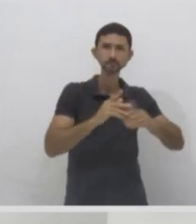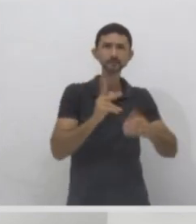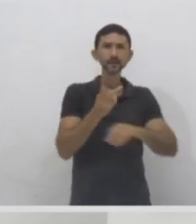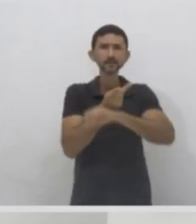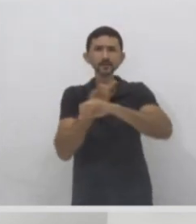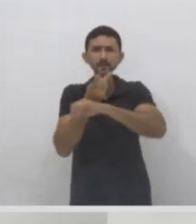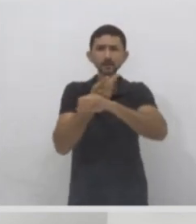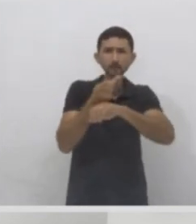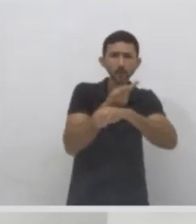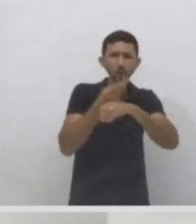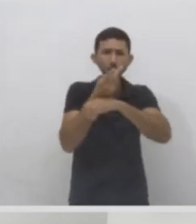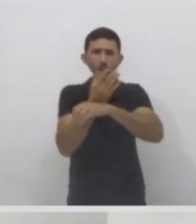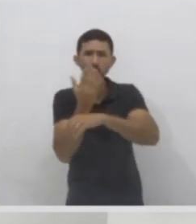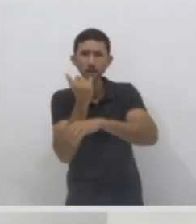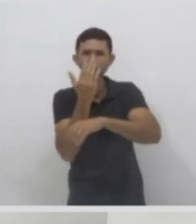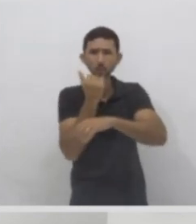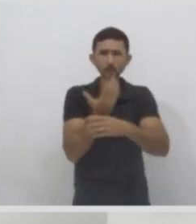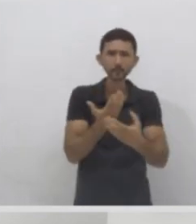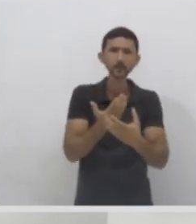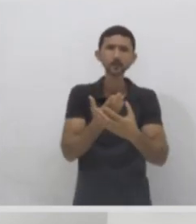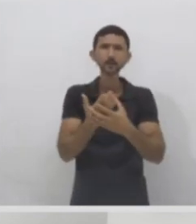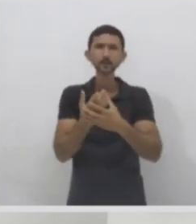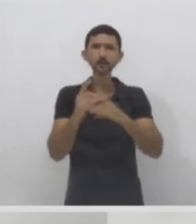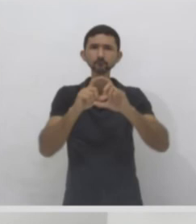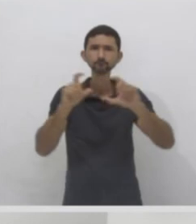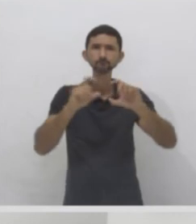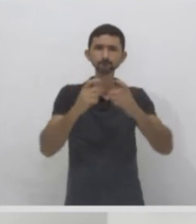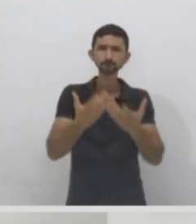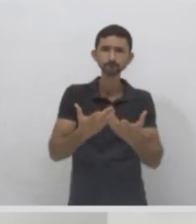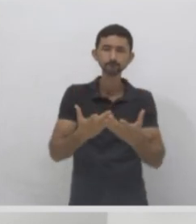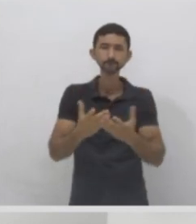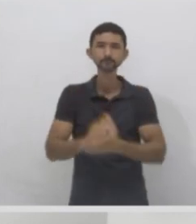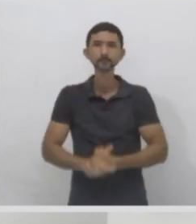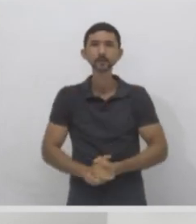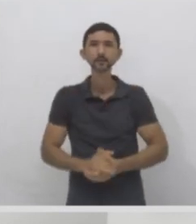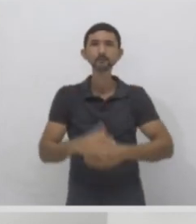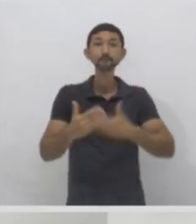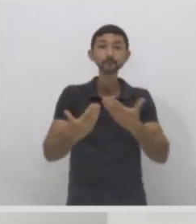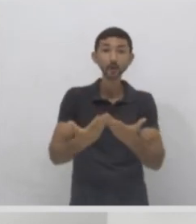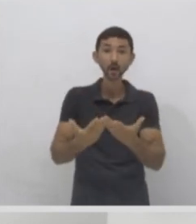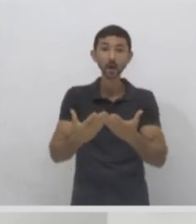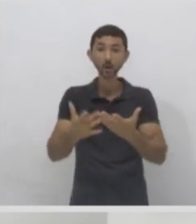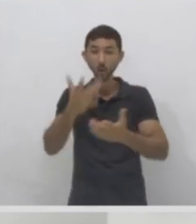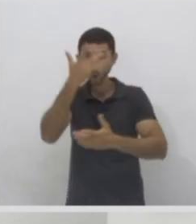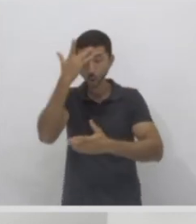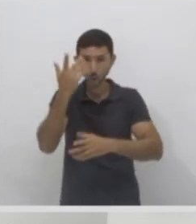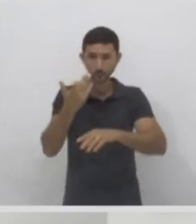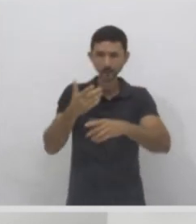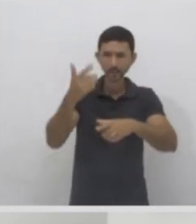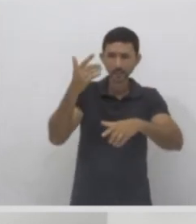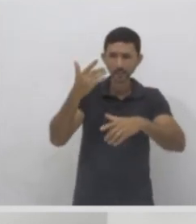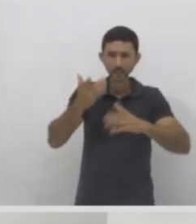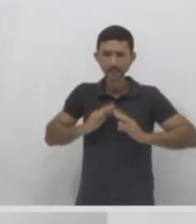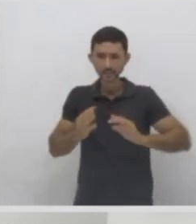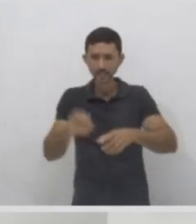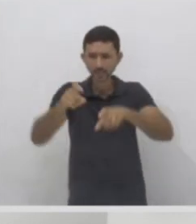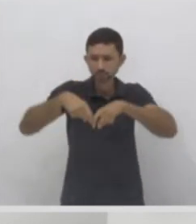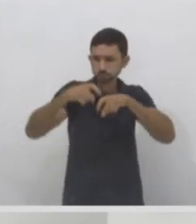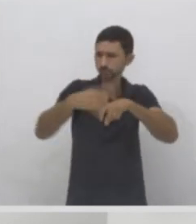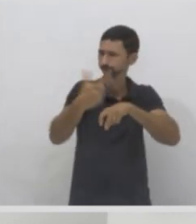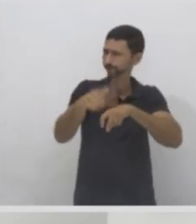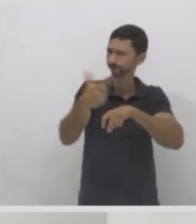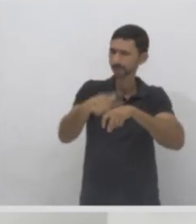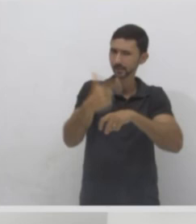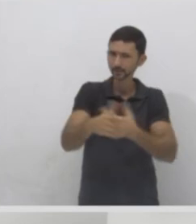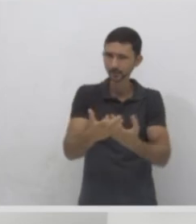à procura de alimentos, como afirma o professor Domingos Teles, pois os mesmos não tinham a técnica da agricultura. Com isso,